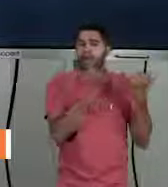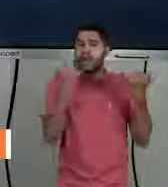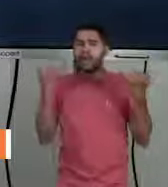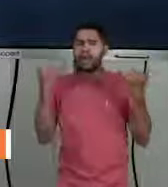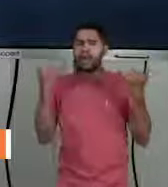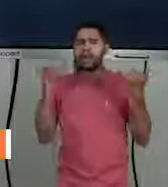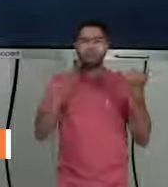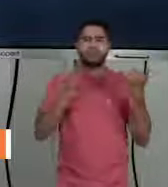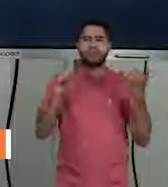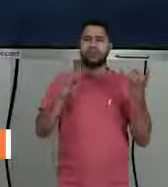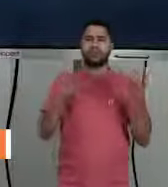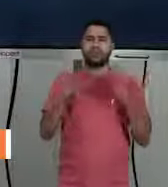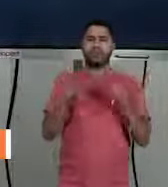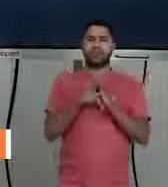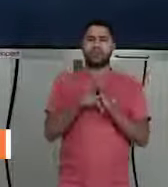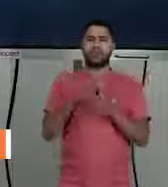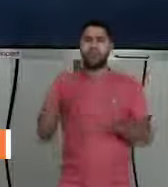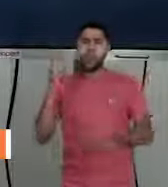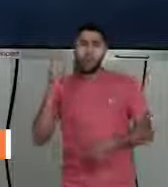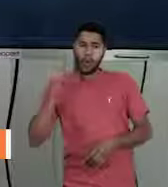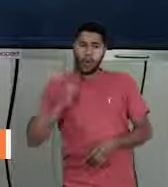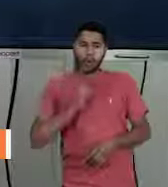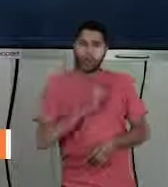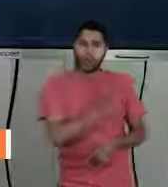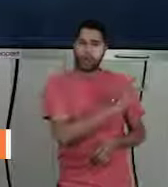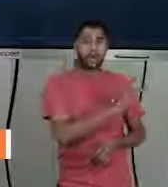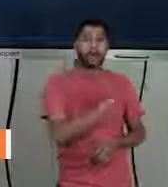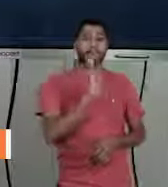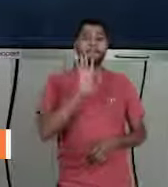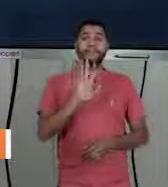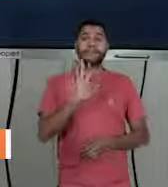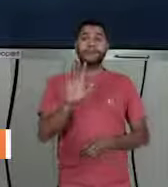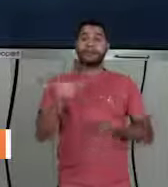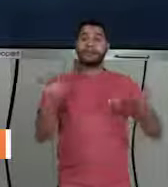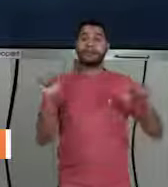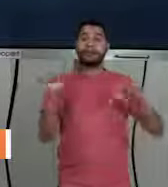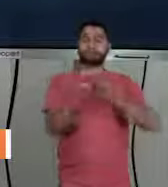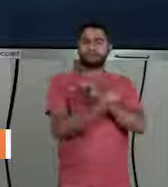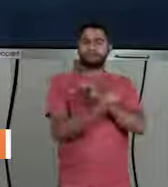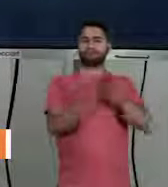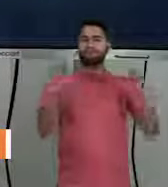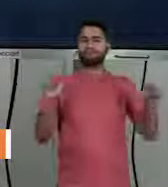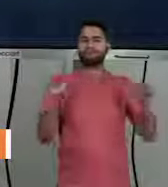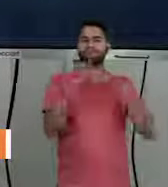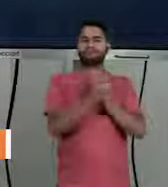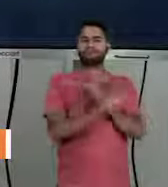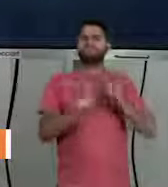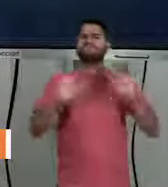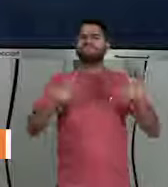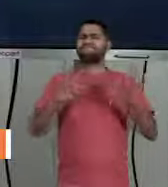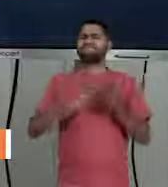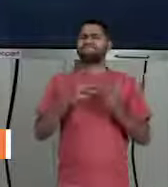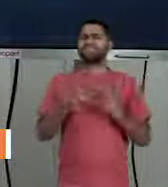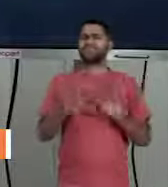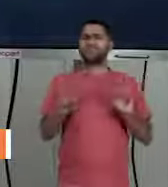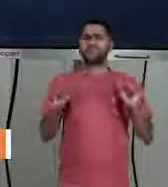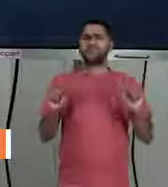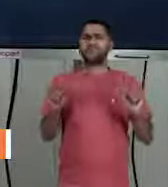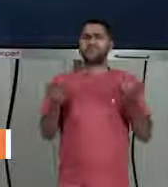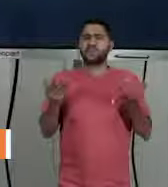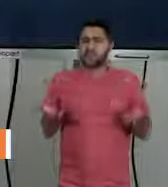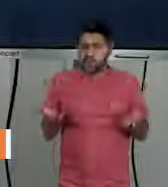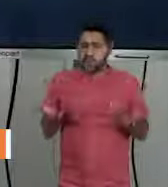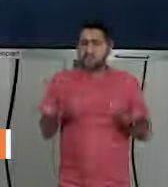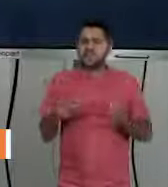utiliza essa chamada de corrente contínua, e sim a corrente alternada. O que isso significa? O que é